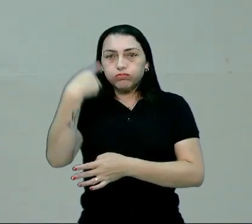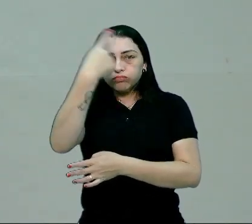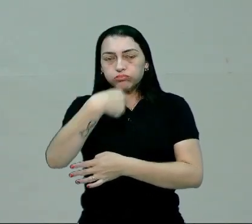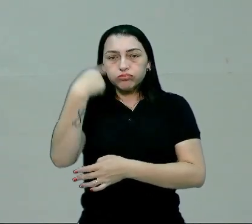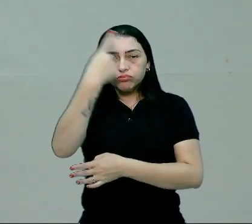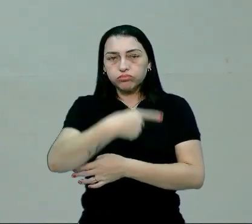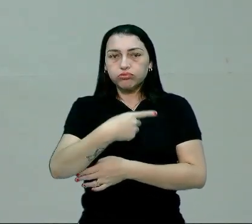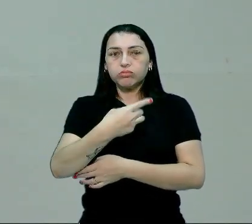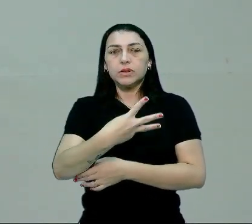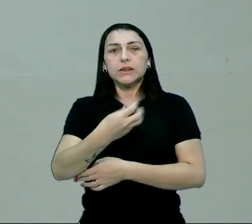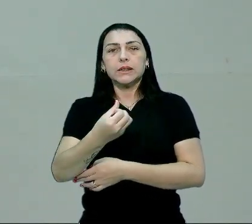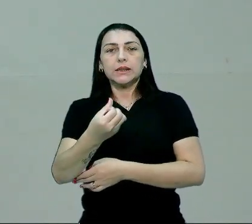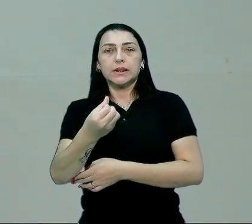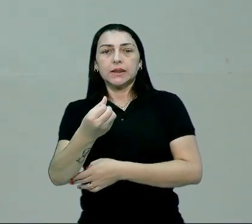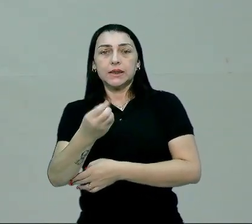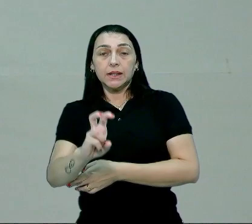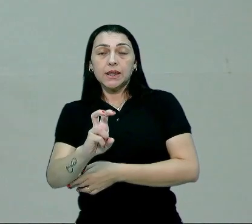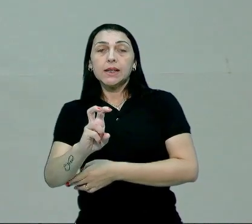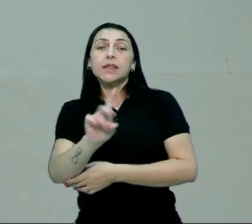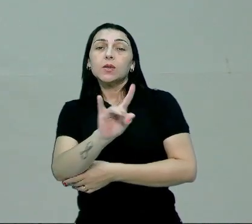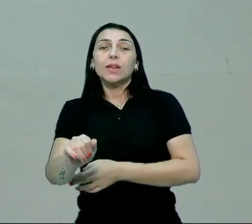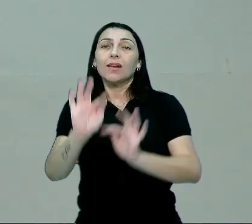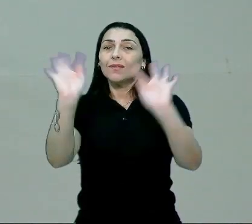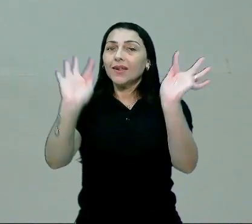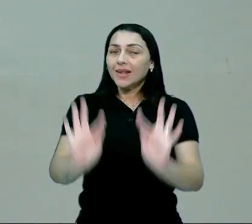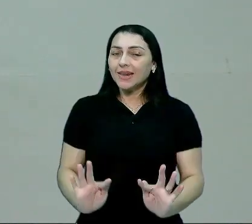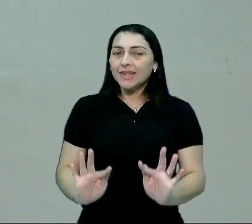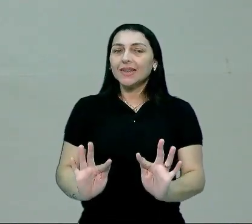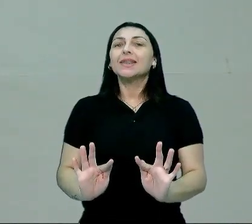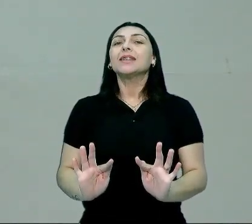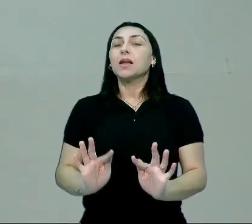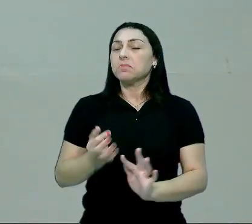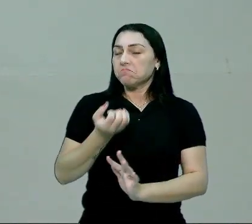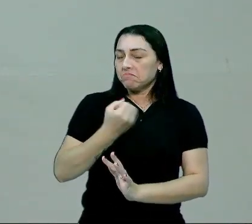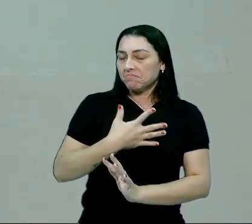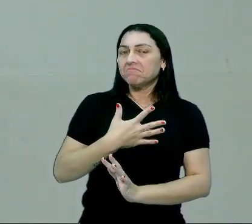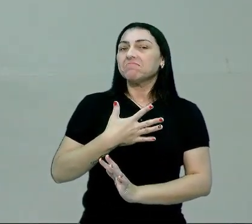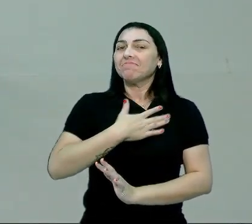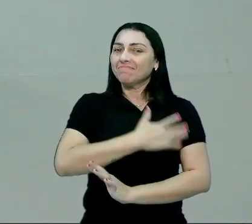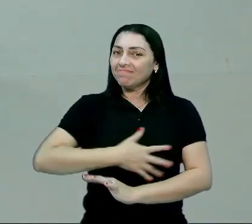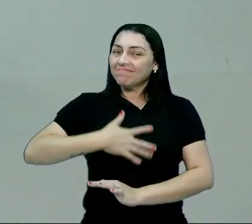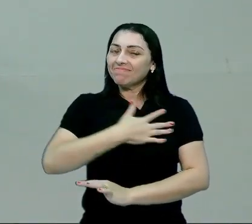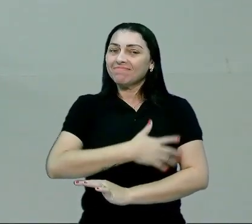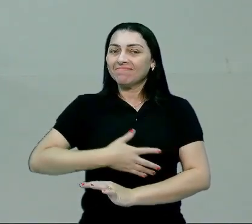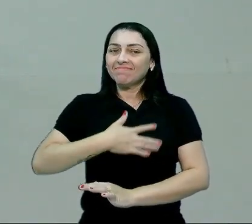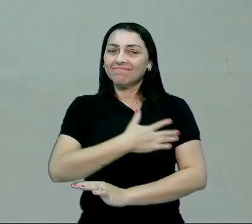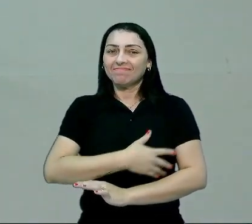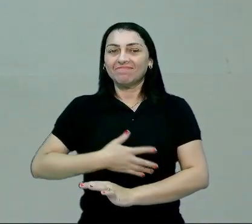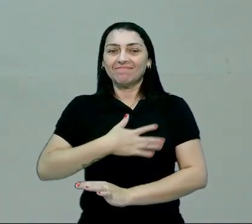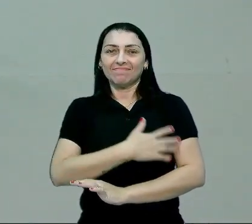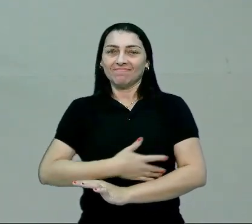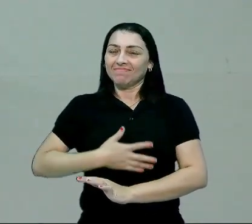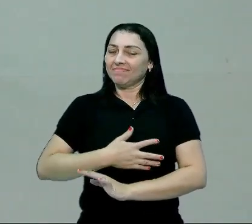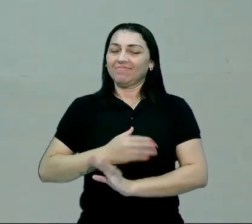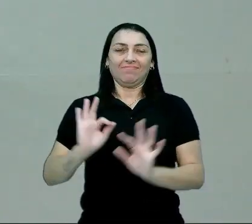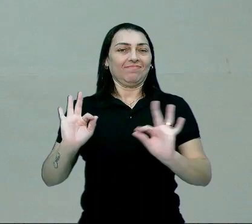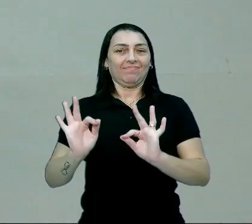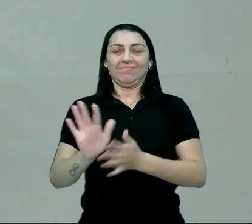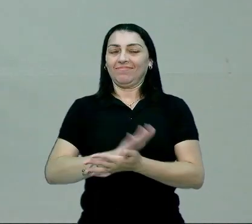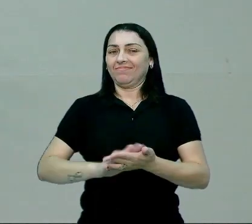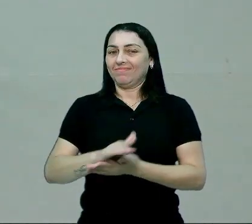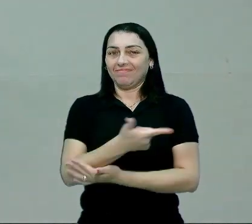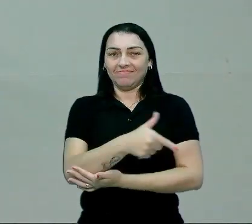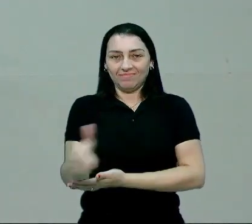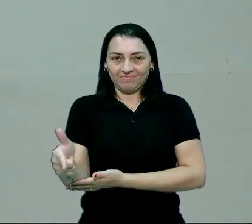dia, 365 dias do ano feliz, satisfeita, né? Na vibe, good vibes, né?